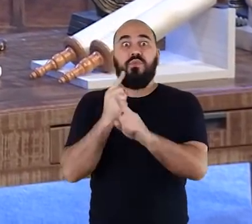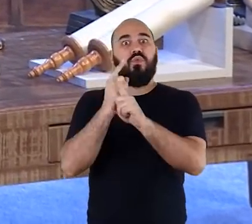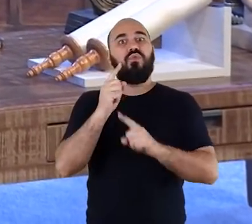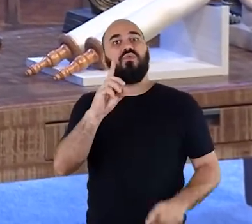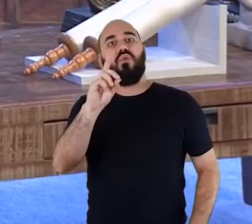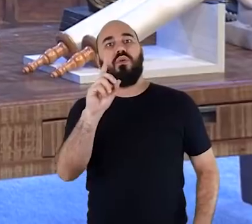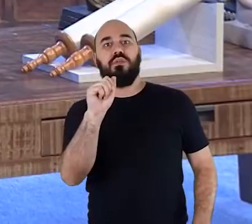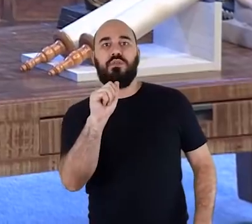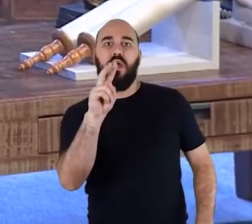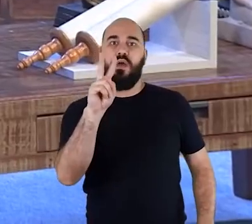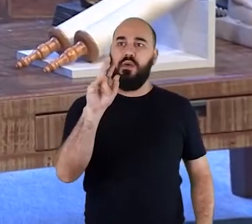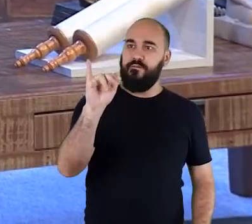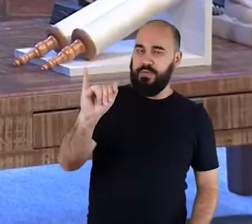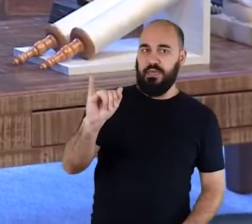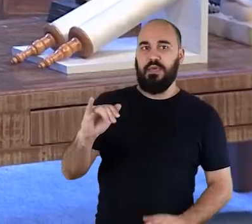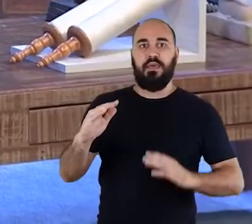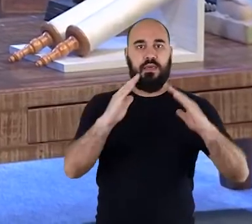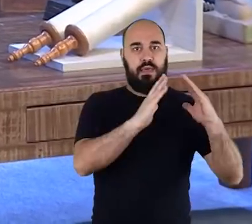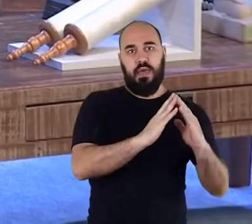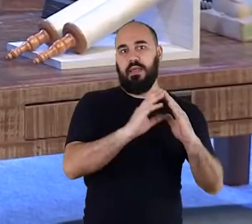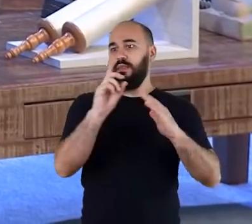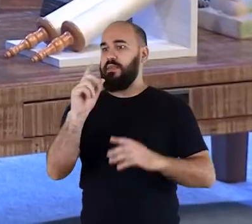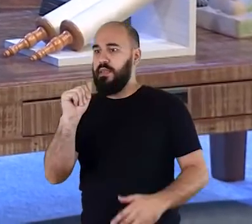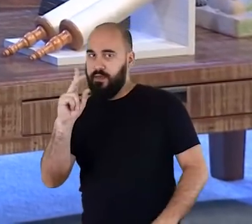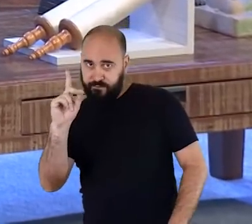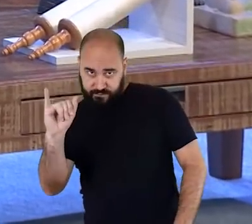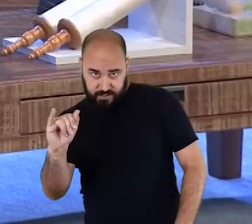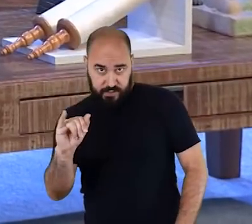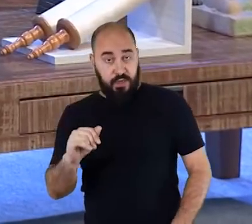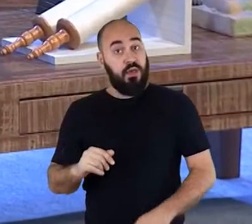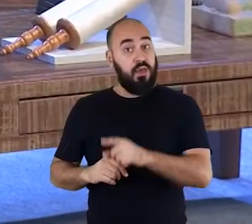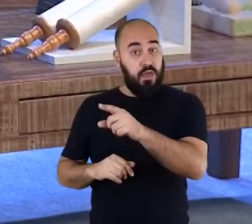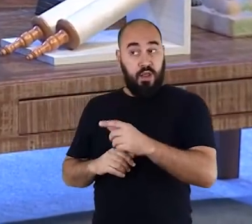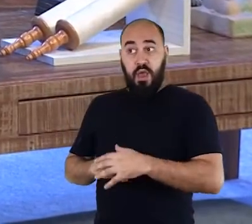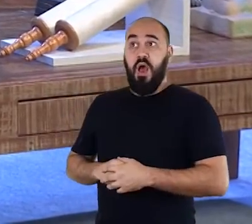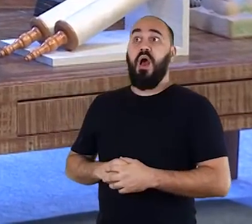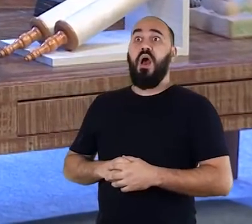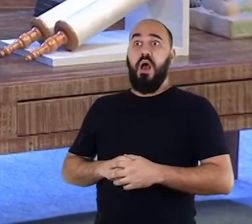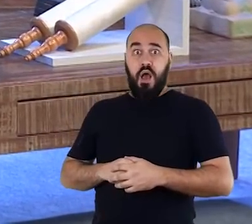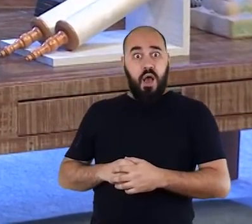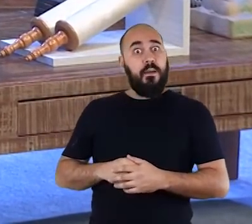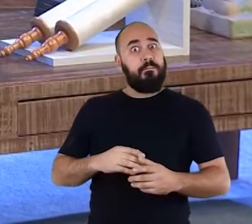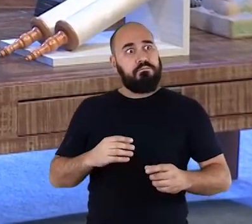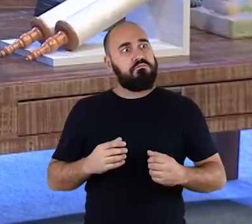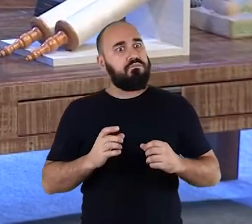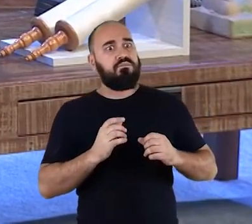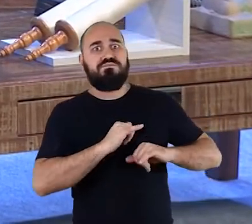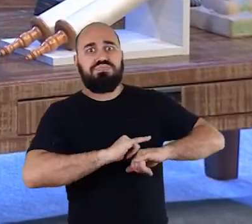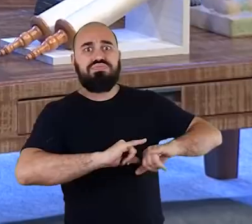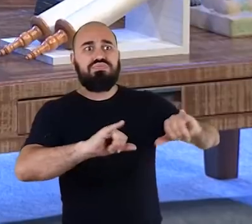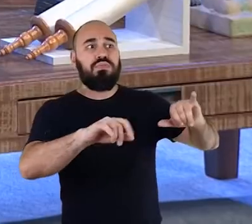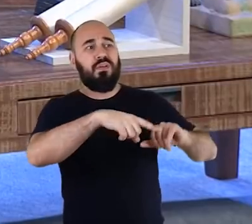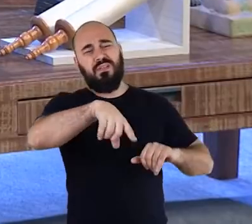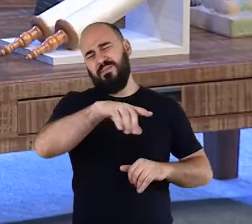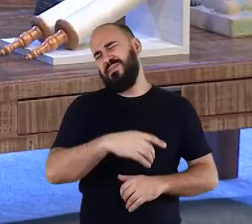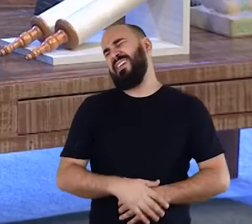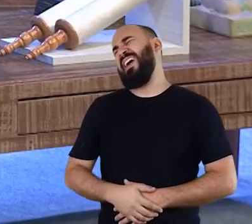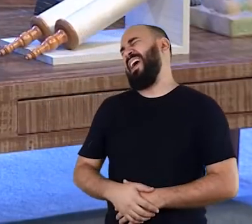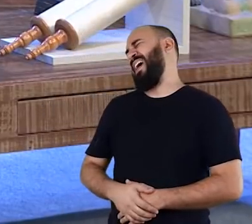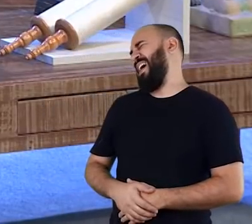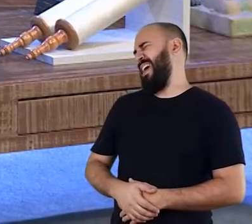a expressão Beit David, era algo tão ridículo aos olhos de acadêmicos céticos que até a